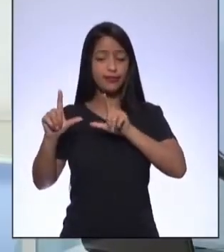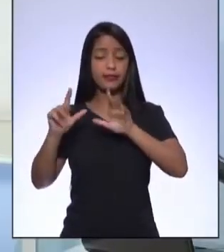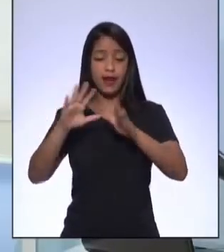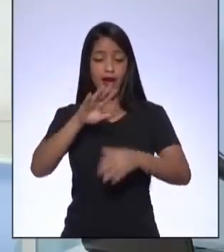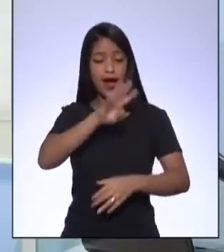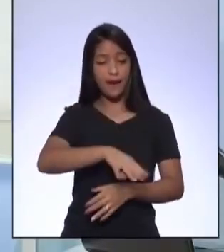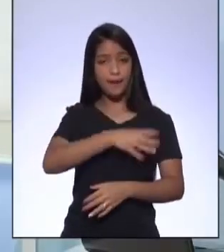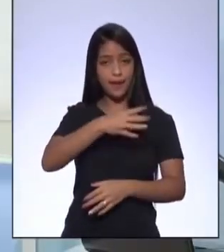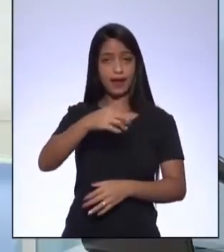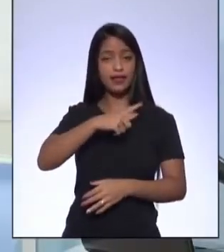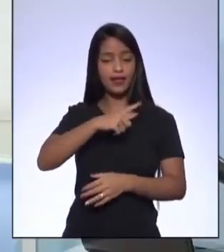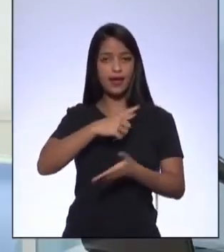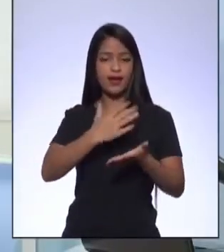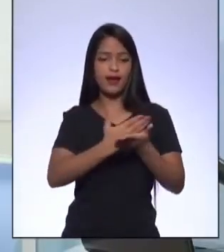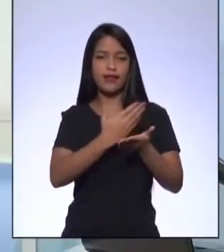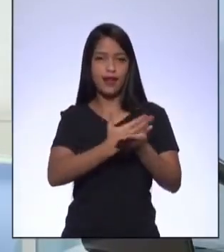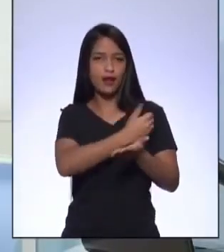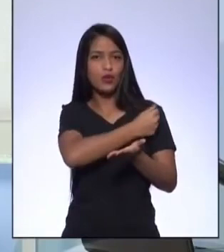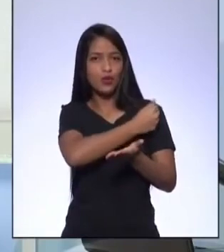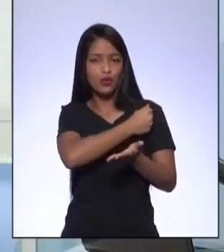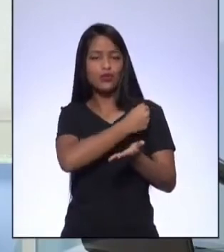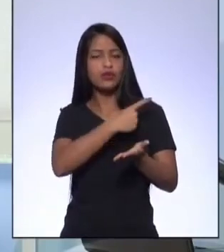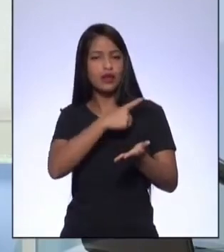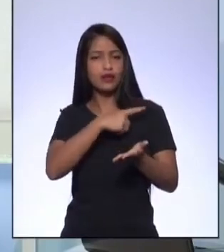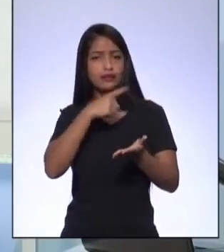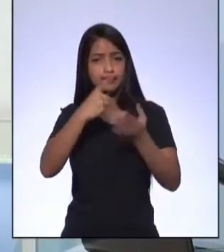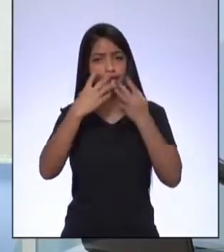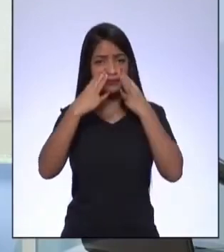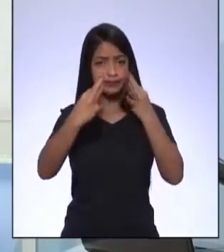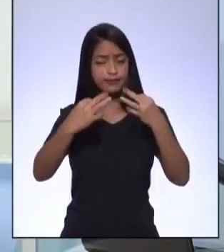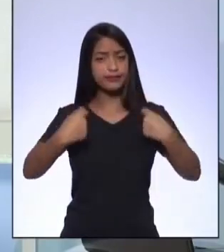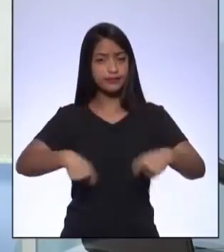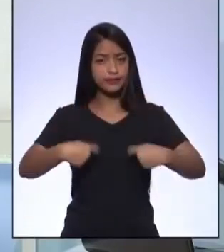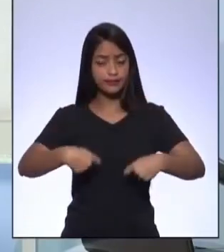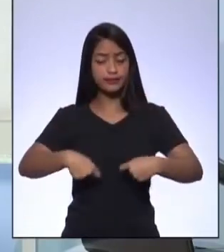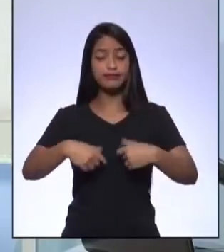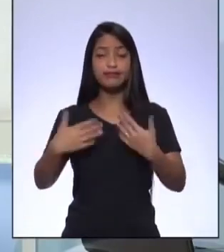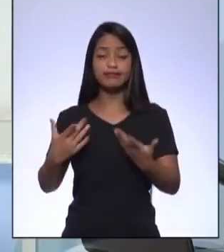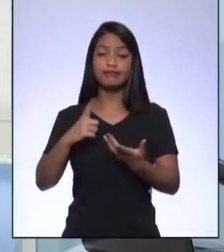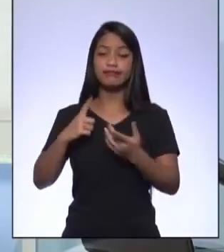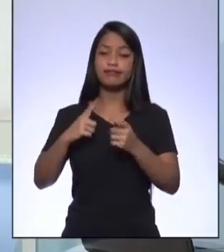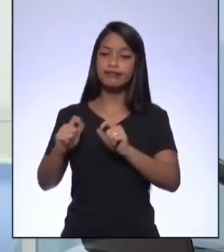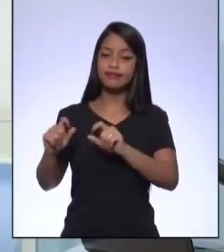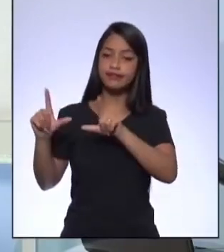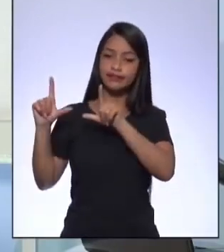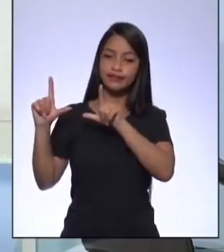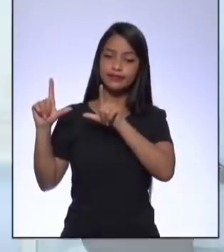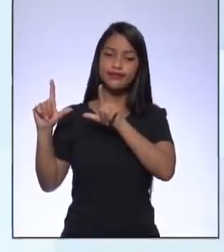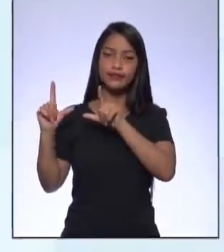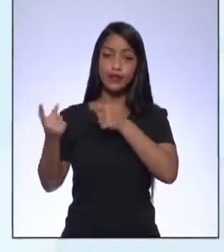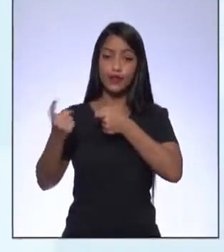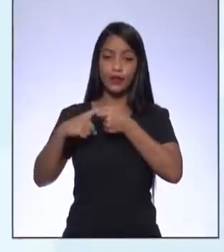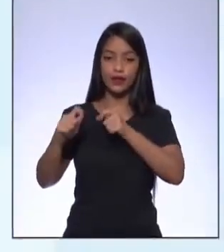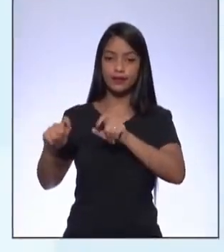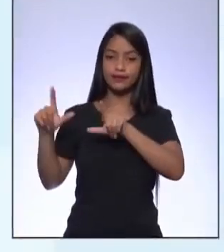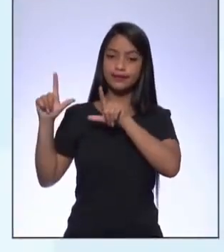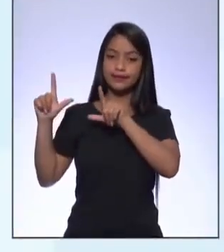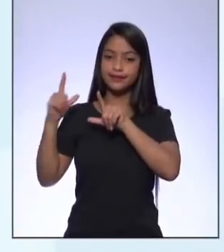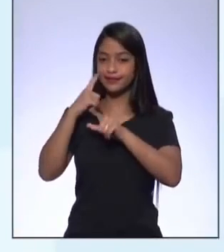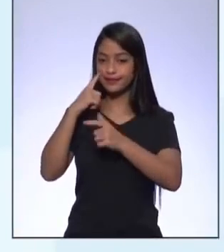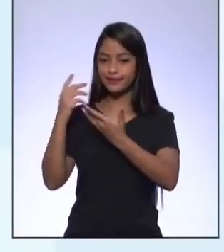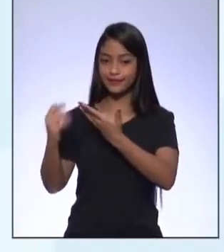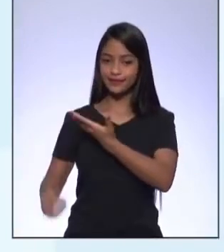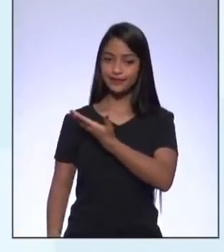aí, tá? E aí você fica atento. Tudo bem? Então, aparece essa situação aí. A gente vai voltar um pouquinho. Olha